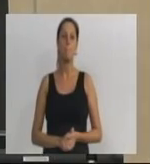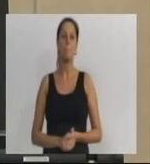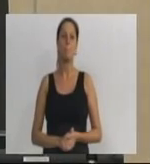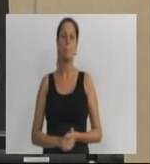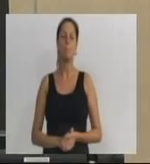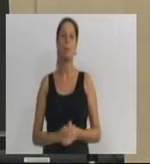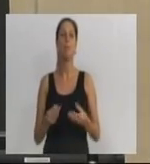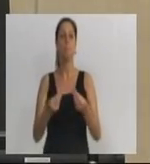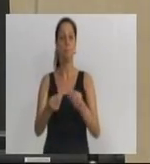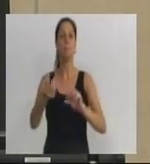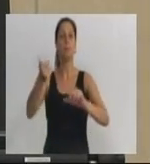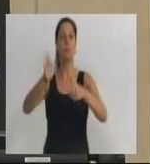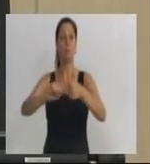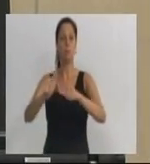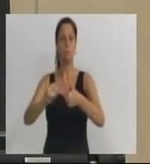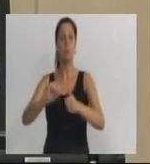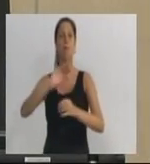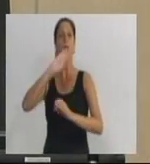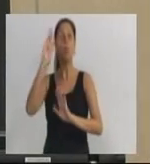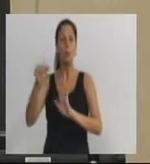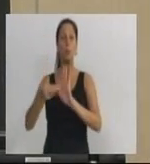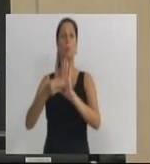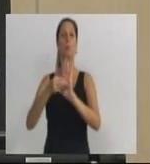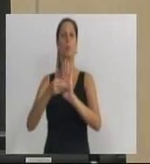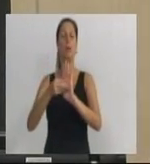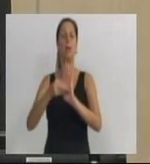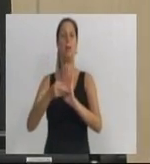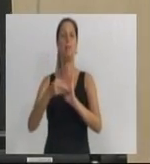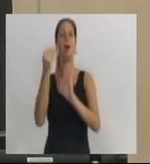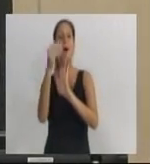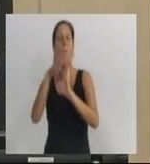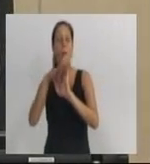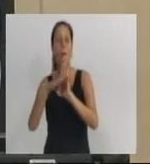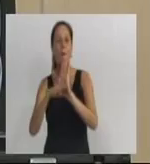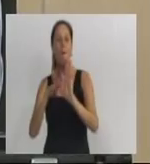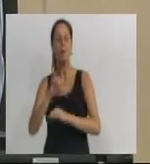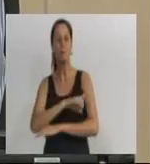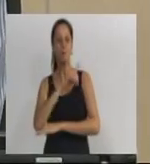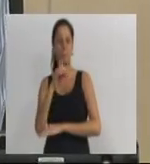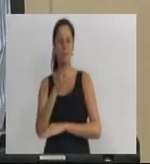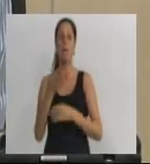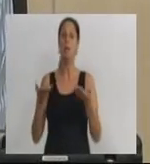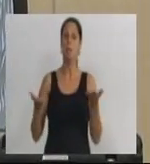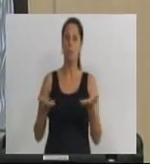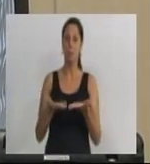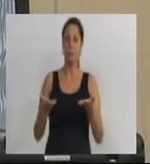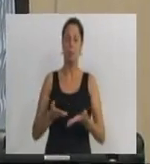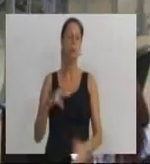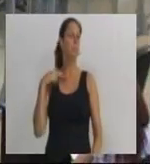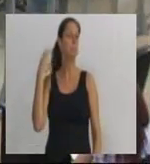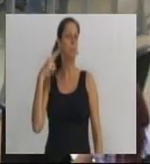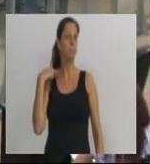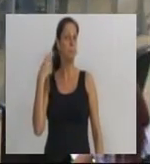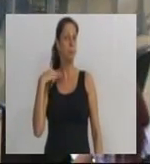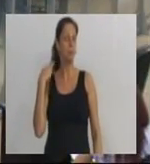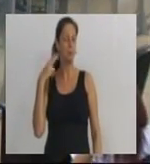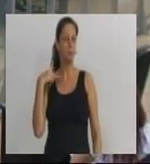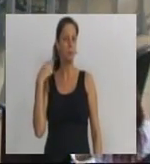para avaliação de inclusão na ordem do dia pelos senhores vereadores. Ouço o vereador, pela